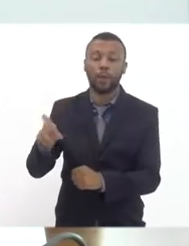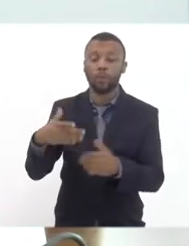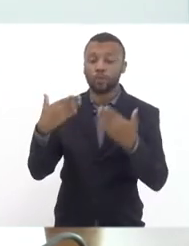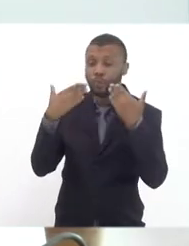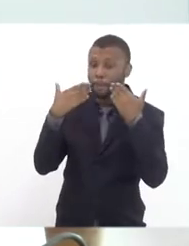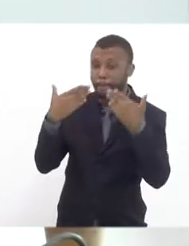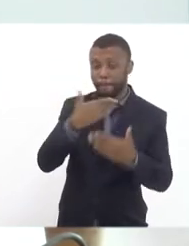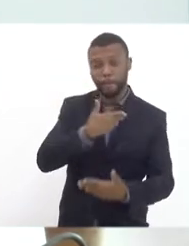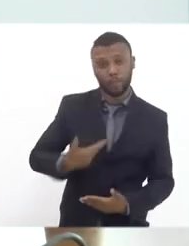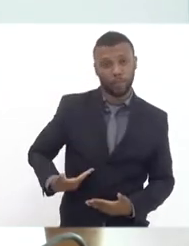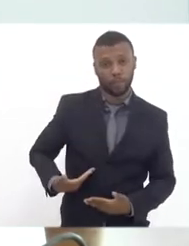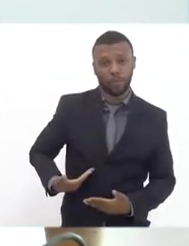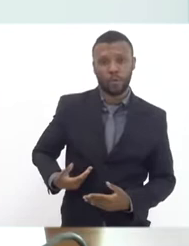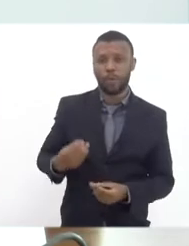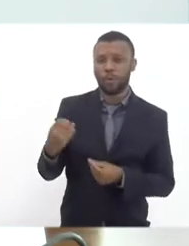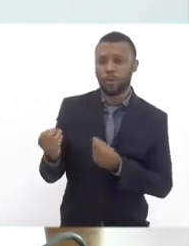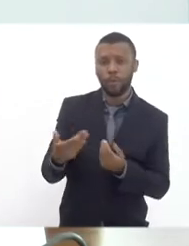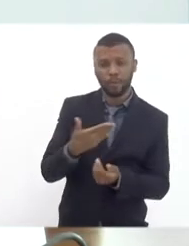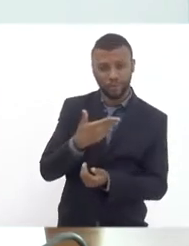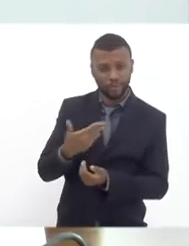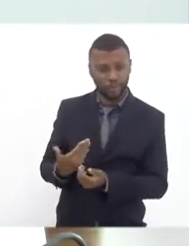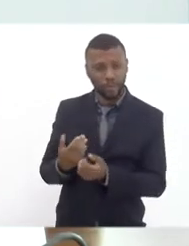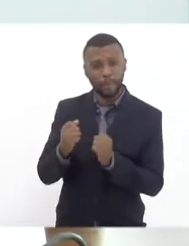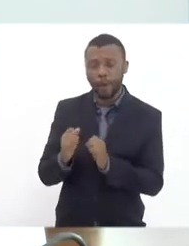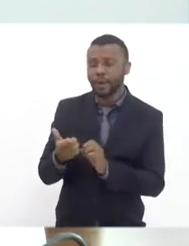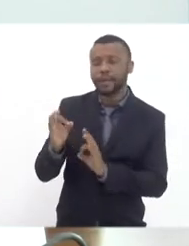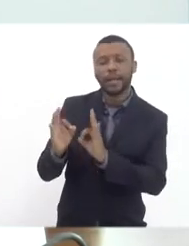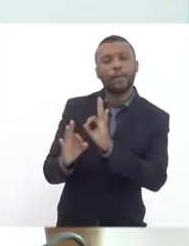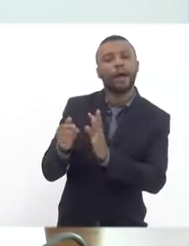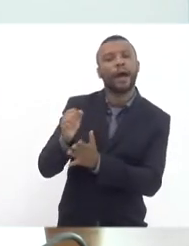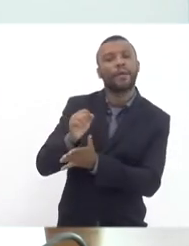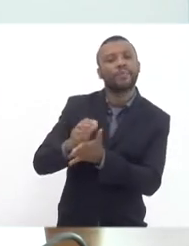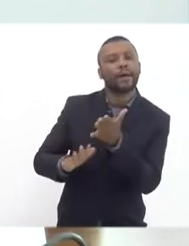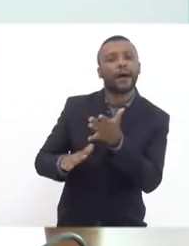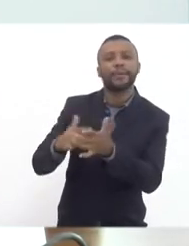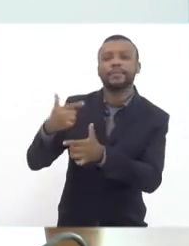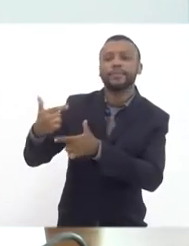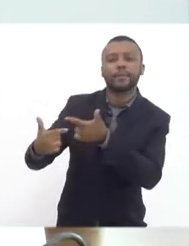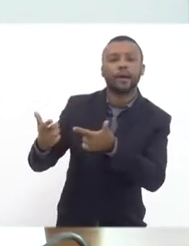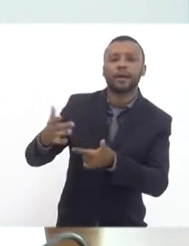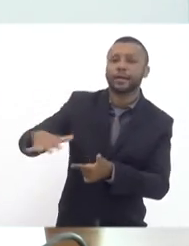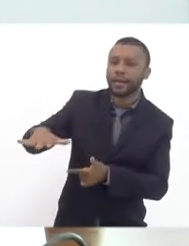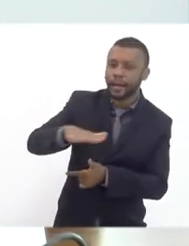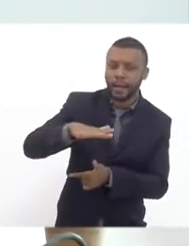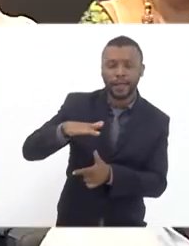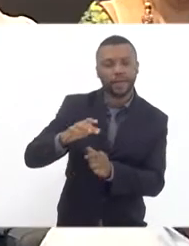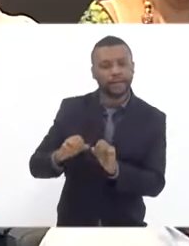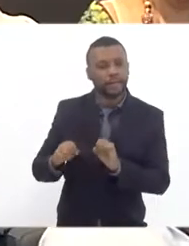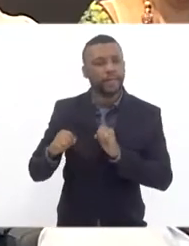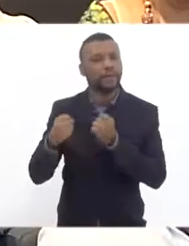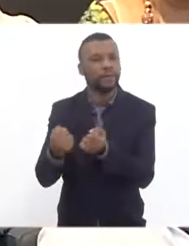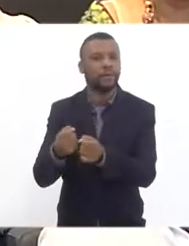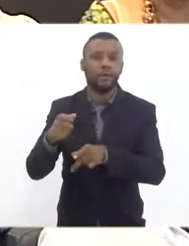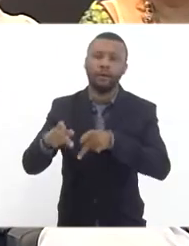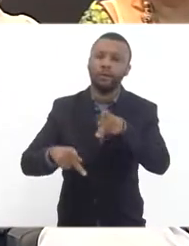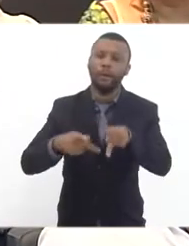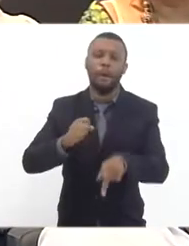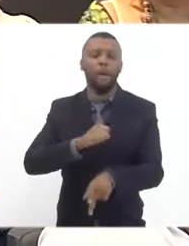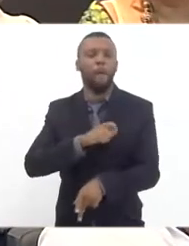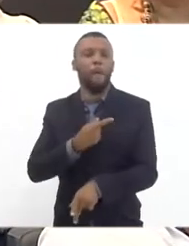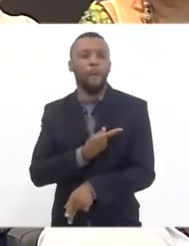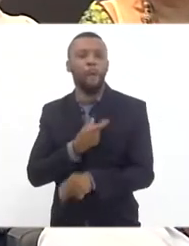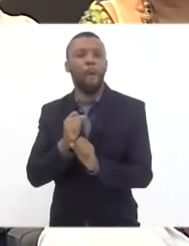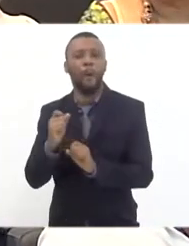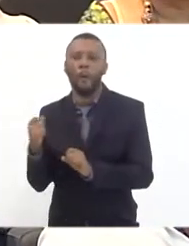pode desenvolver atividades naquela área que garantam que a população gonçalense acesse aquele espaço, seja lá para dar